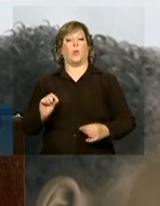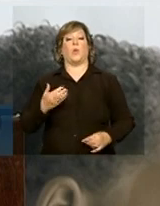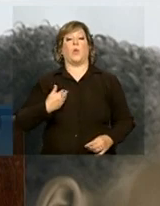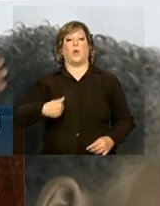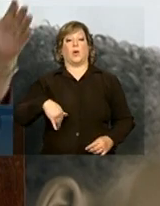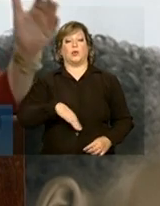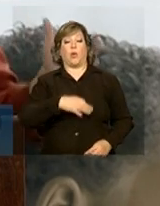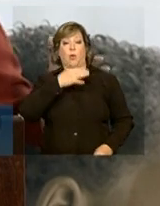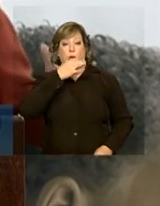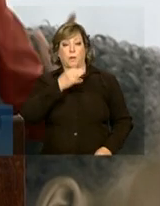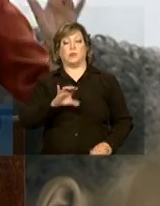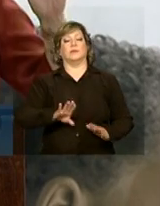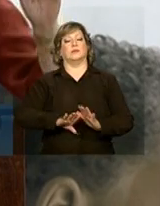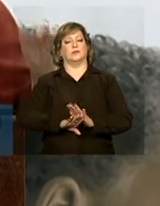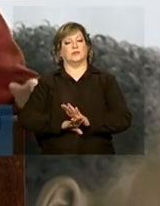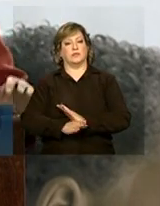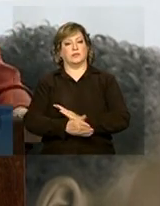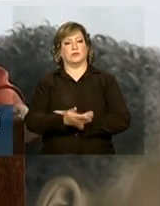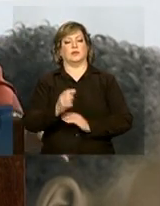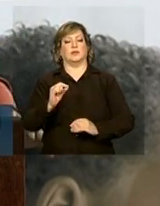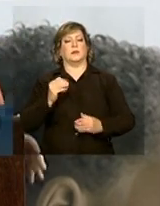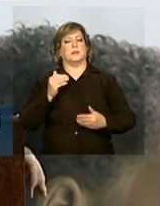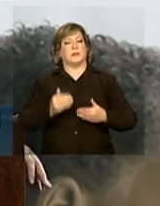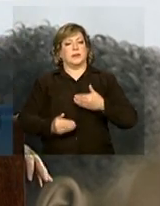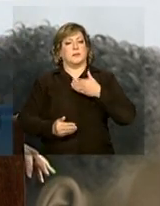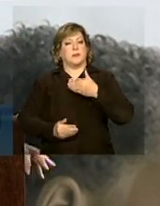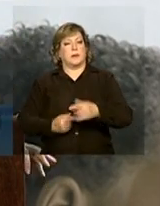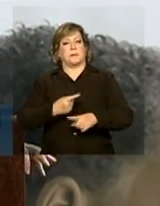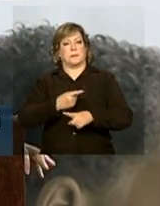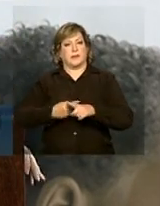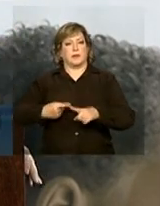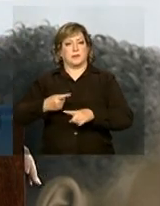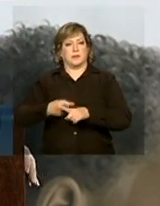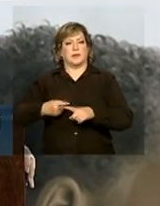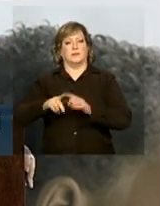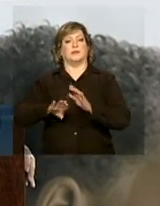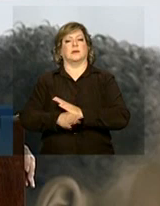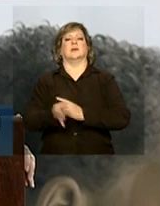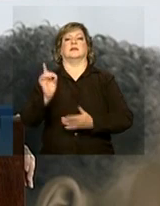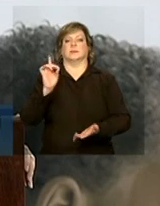propomos vem se tornando progressivamente realidade.